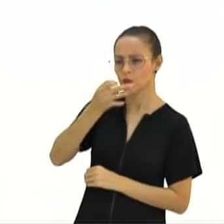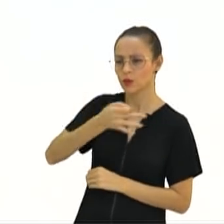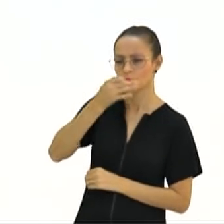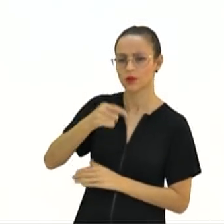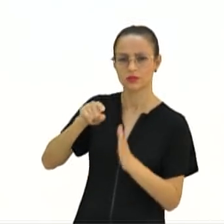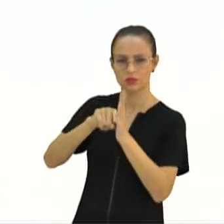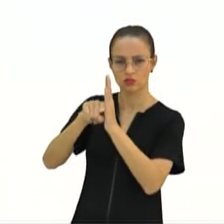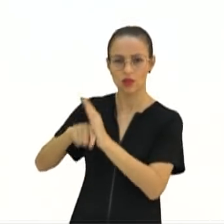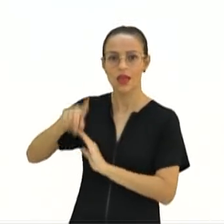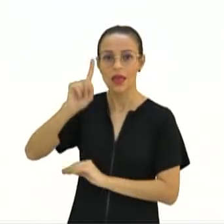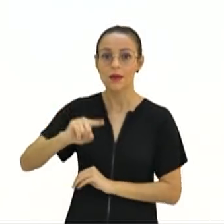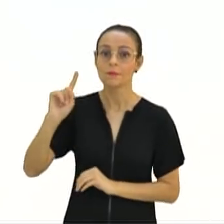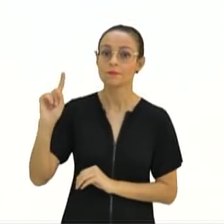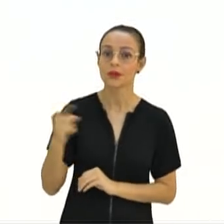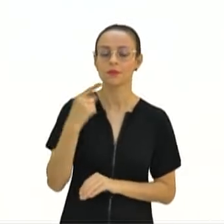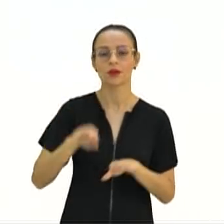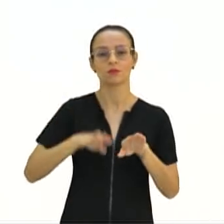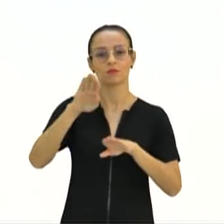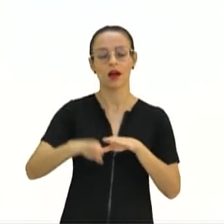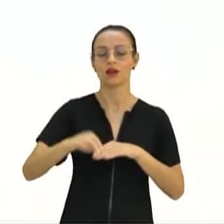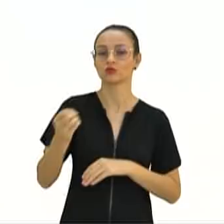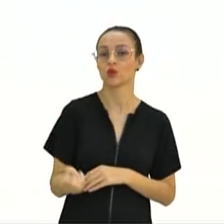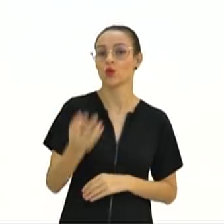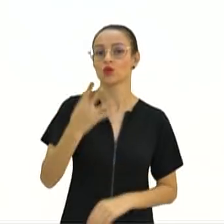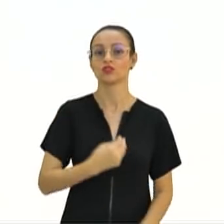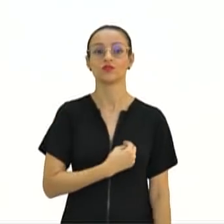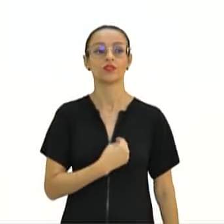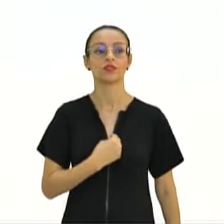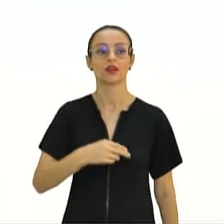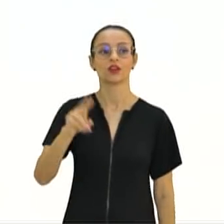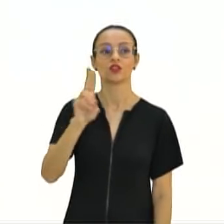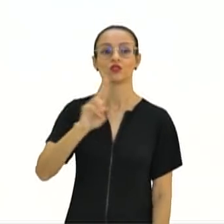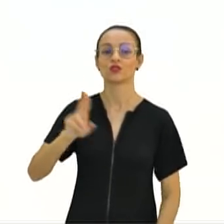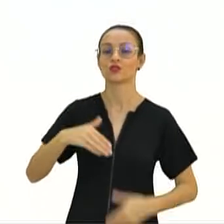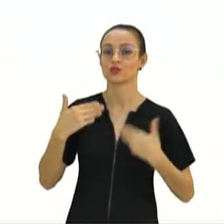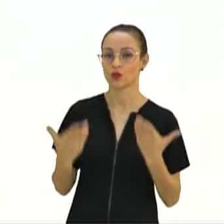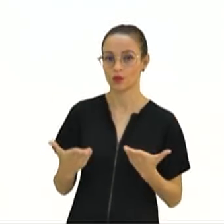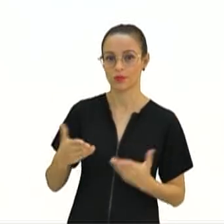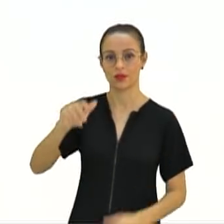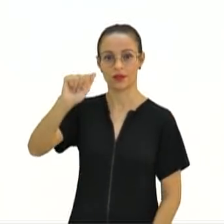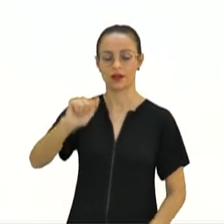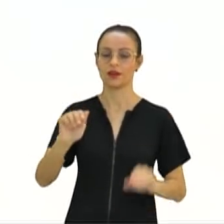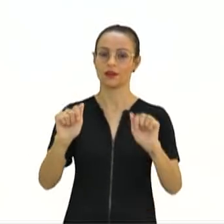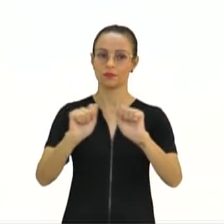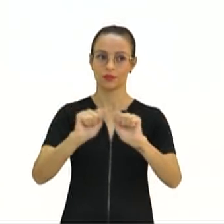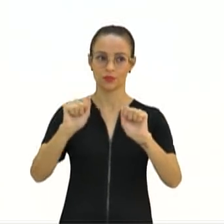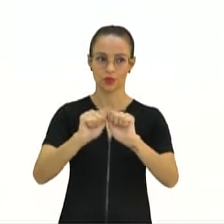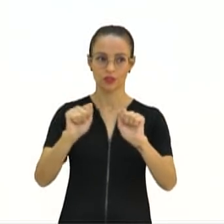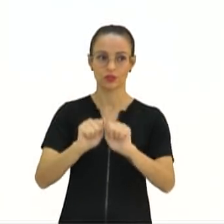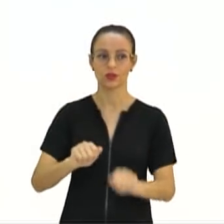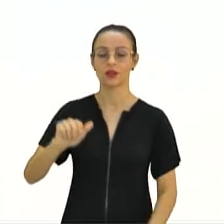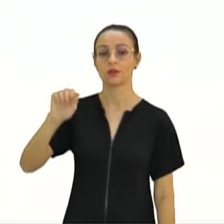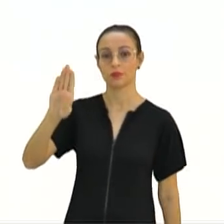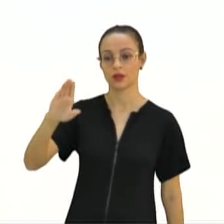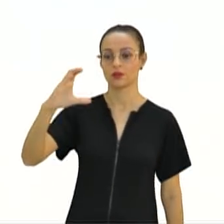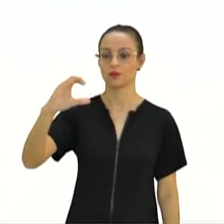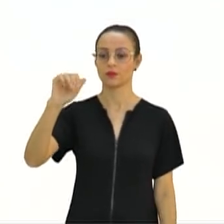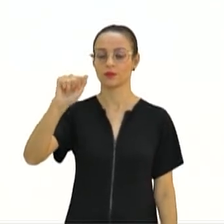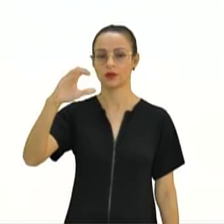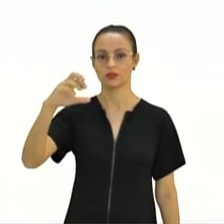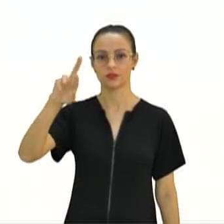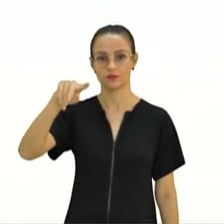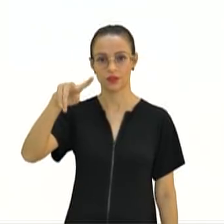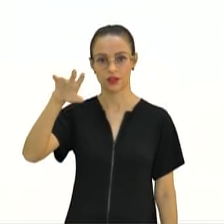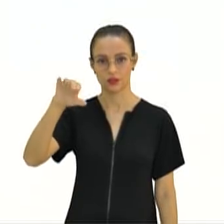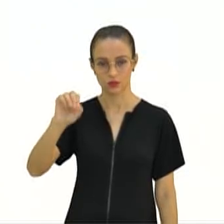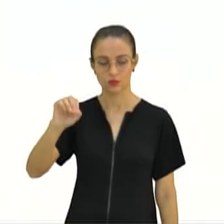dos primeiros passos rumo à origem da vida, chama-se letra A, aminoácido, letra B, coacervado,